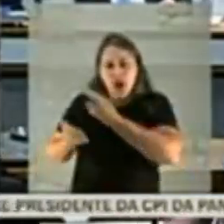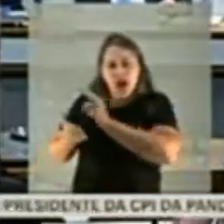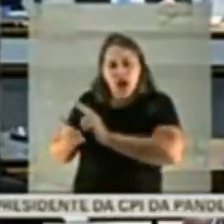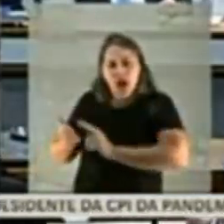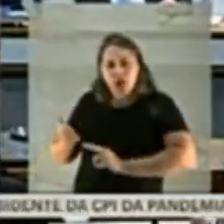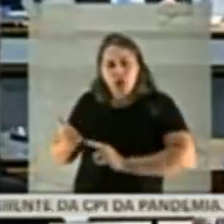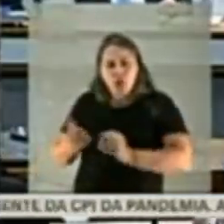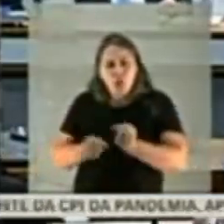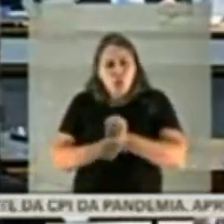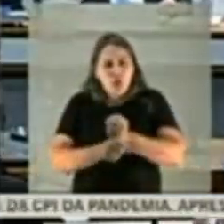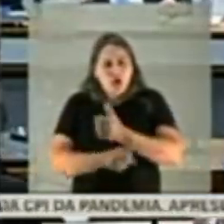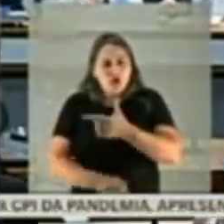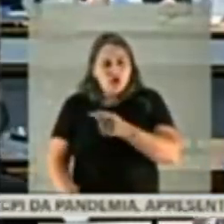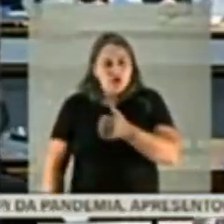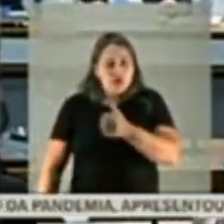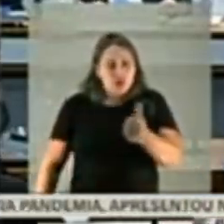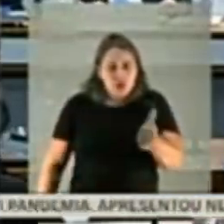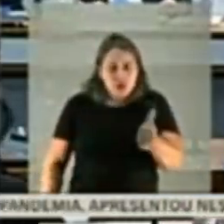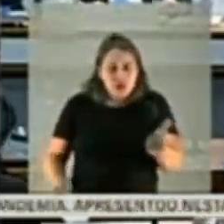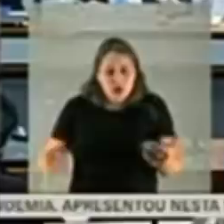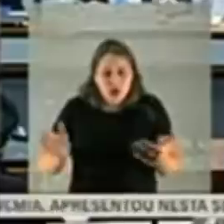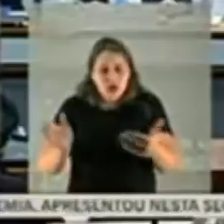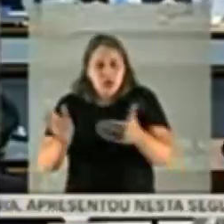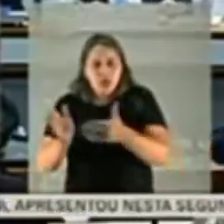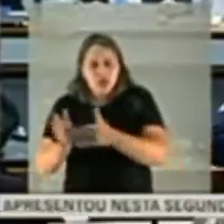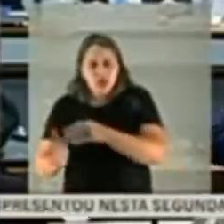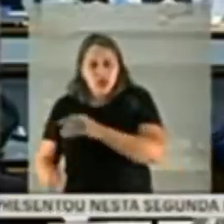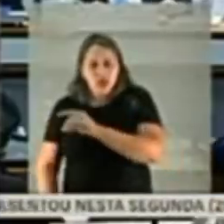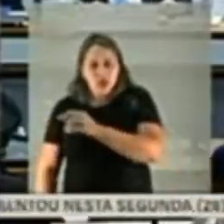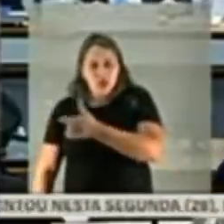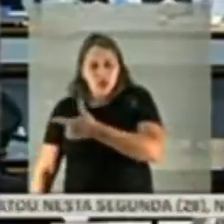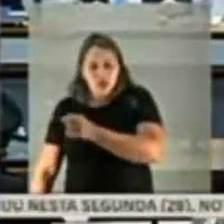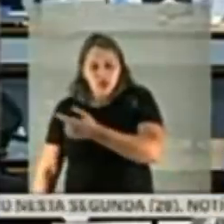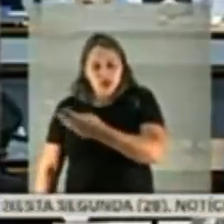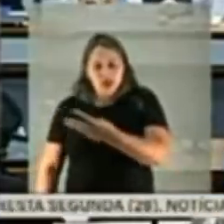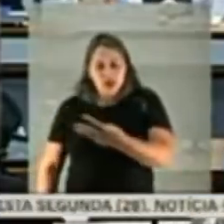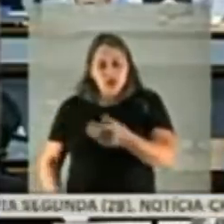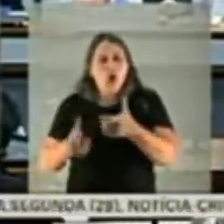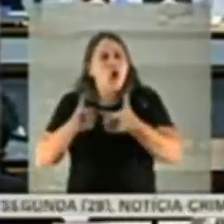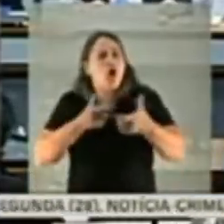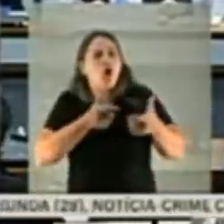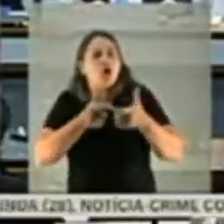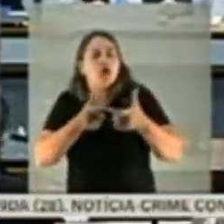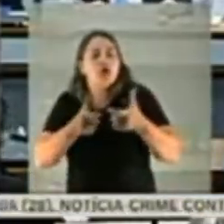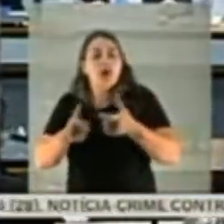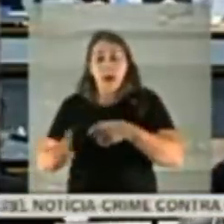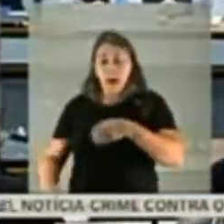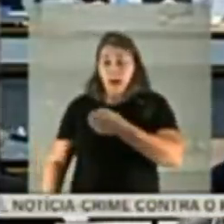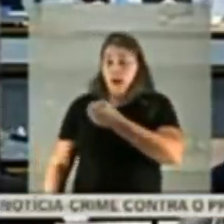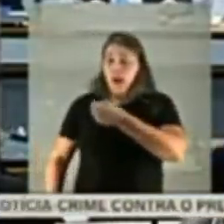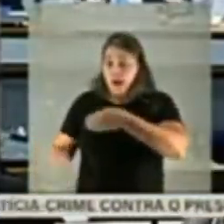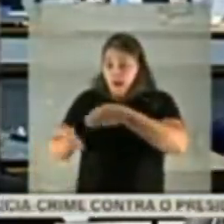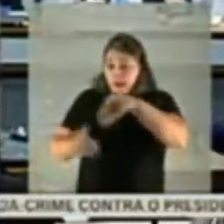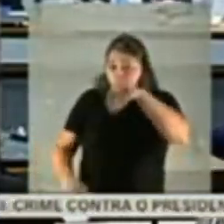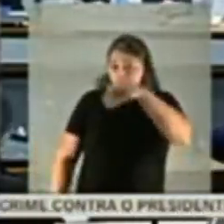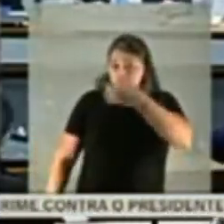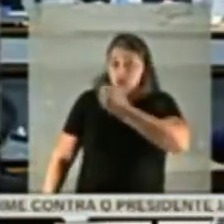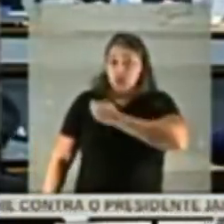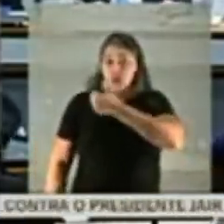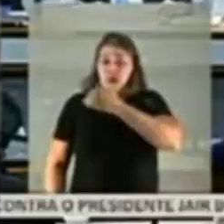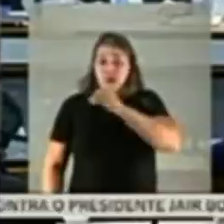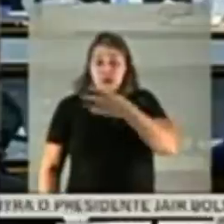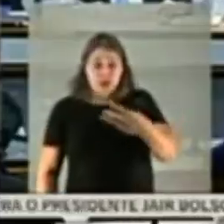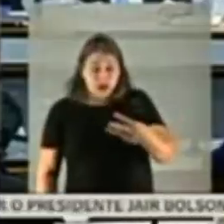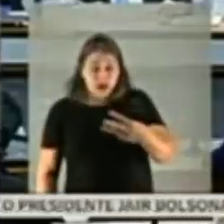sobre 2011, 2012, falo, 2013? Falo. Onde está? Na página 103 e 104 do relatório. Do relatório final. Só